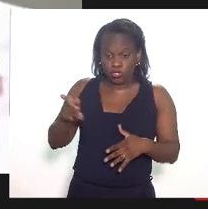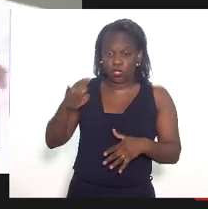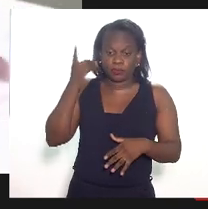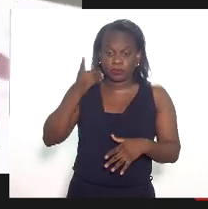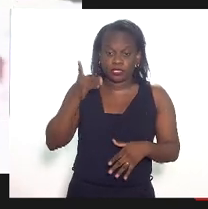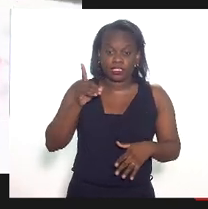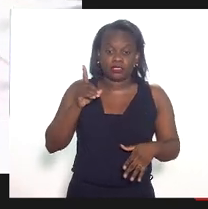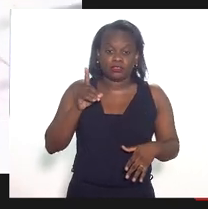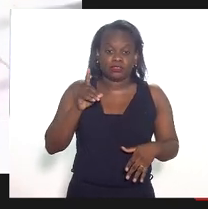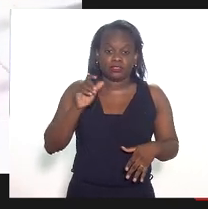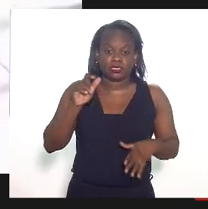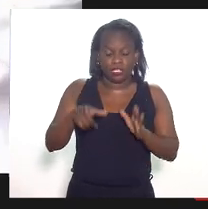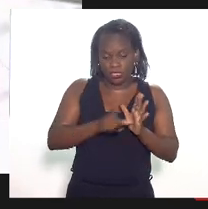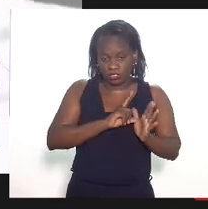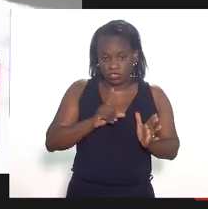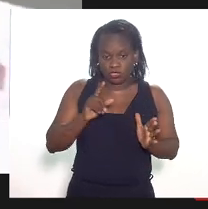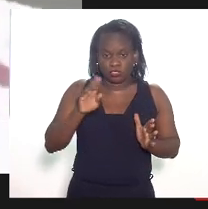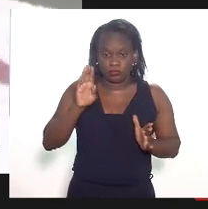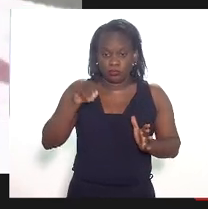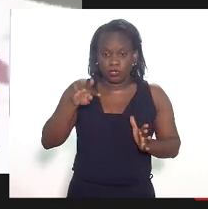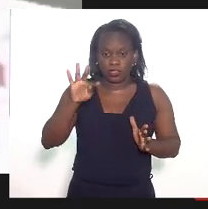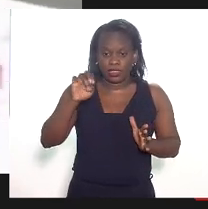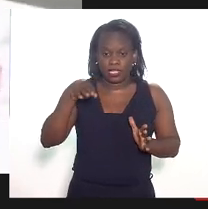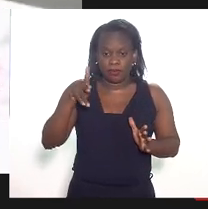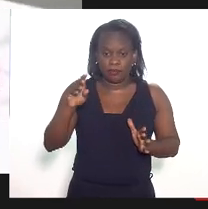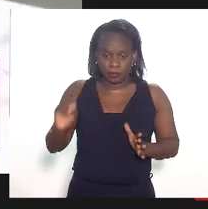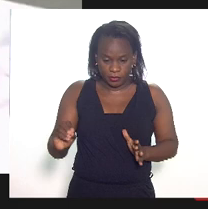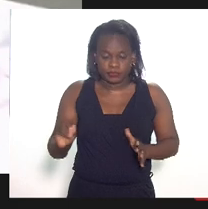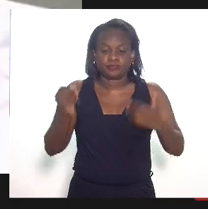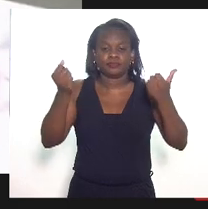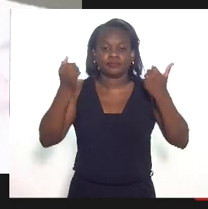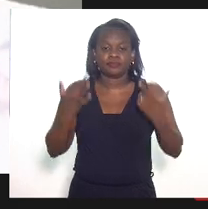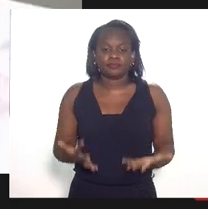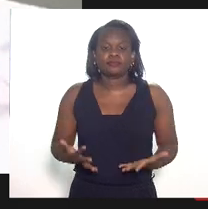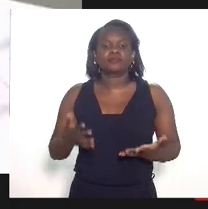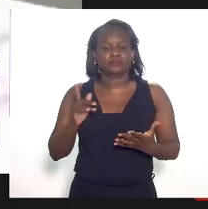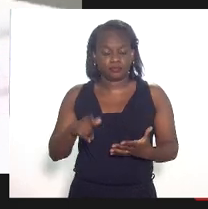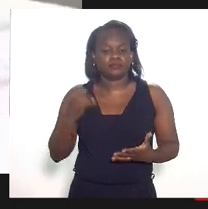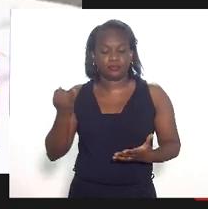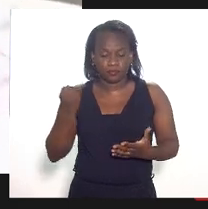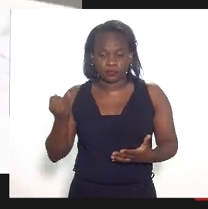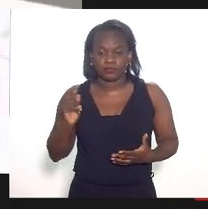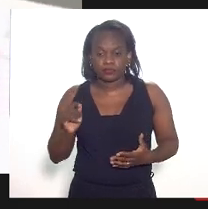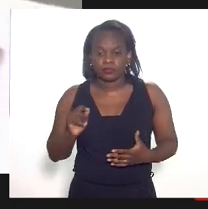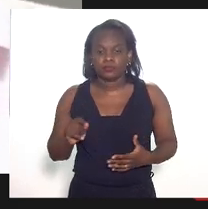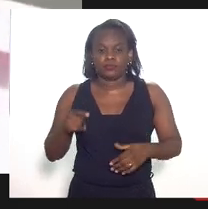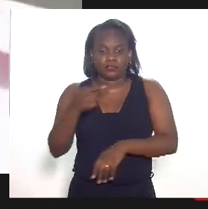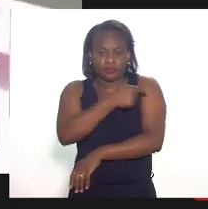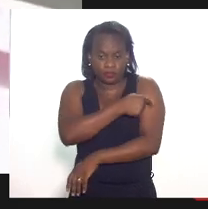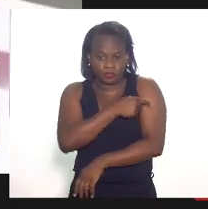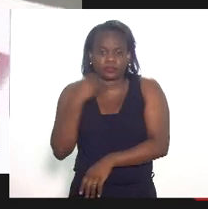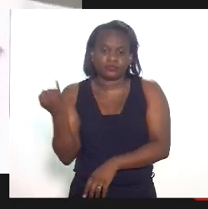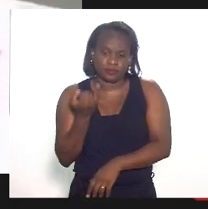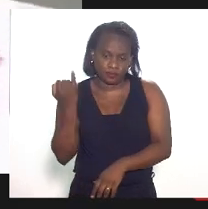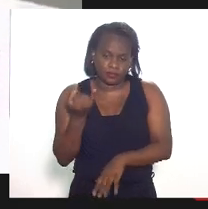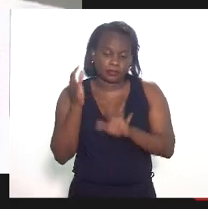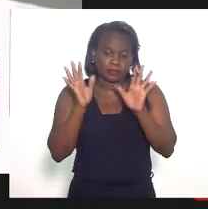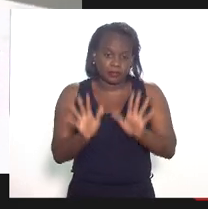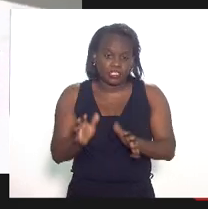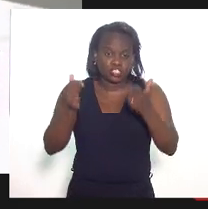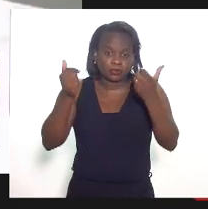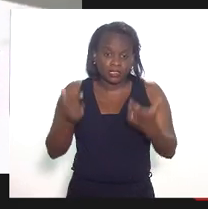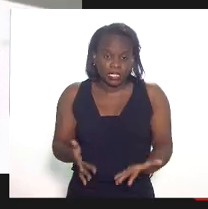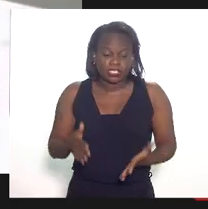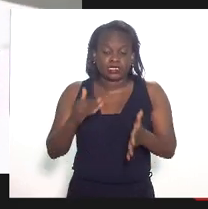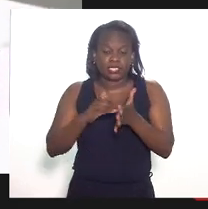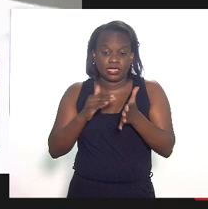deputado anteriormente, o Bom Tempo, e ele fala uma coisa interessante. A vacinação é fundamental, mas só explicando, a